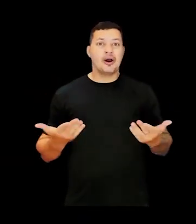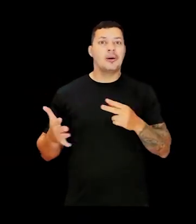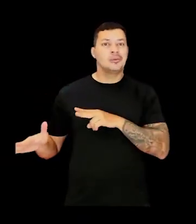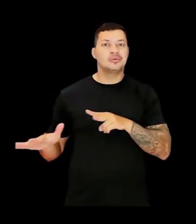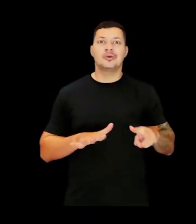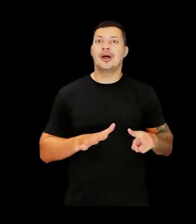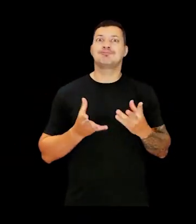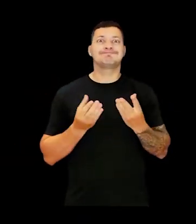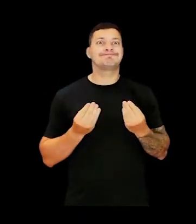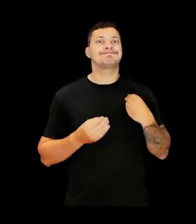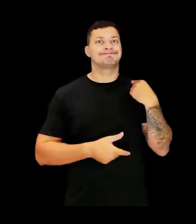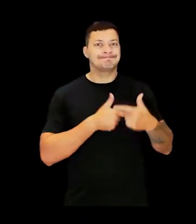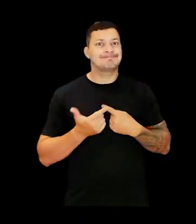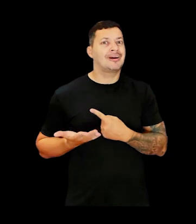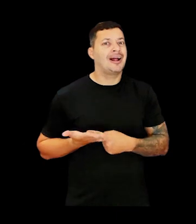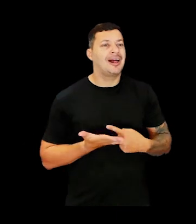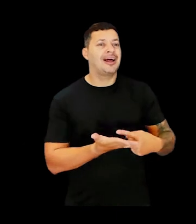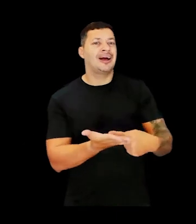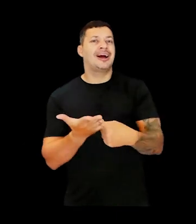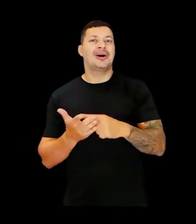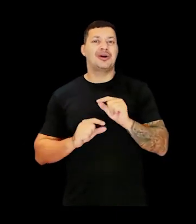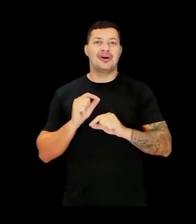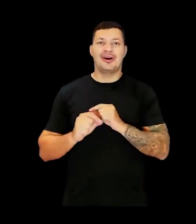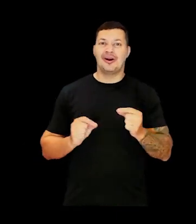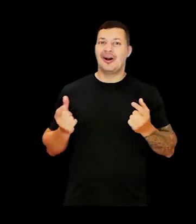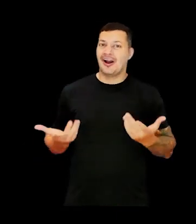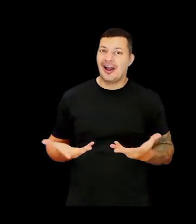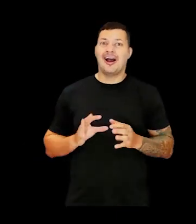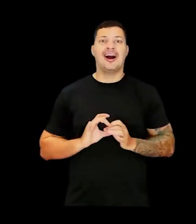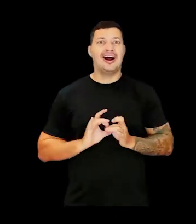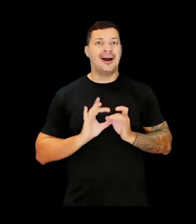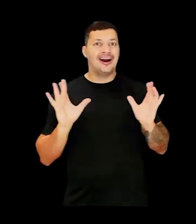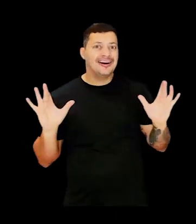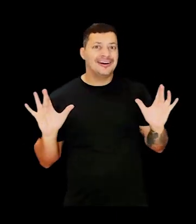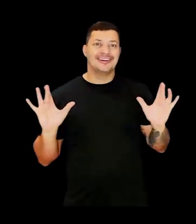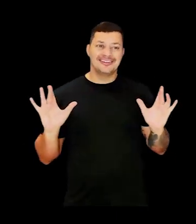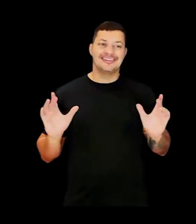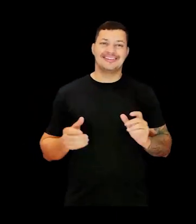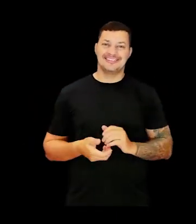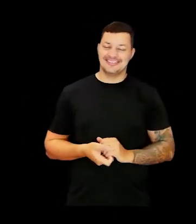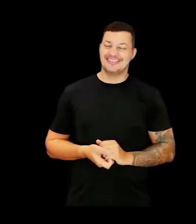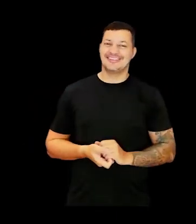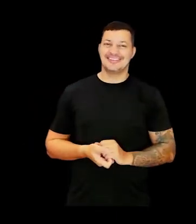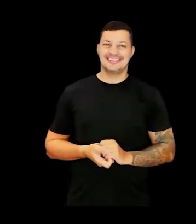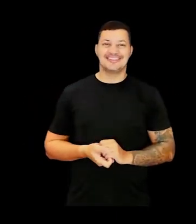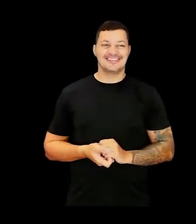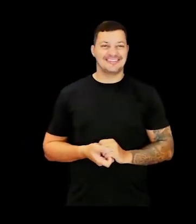Vamos que é uma semana chega. Vamos criar o universo.